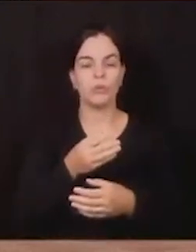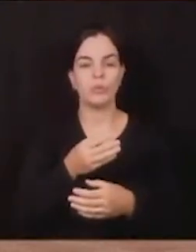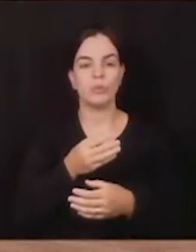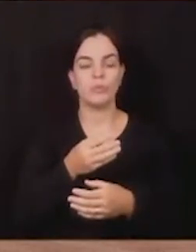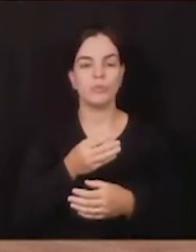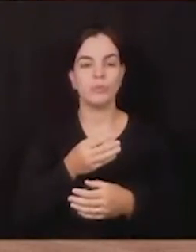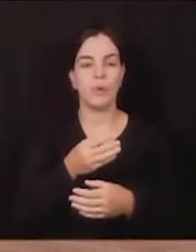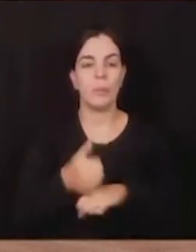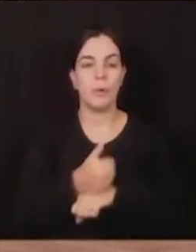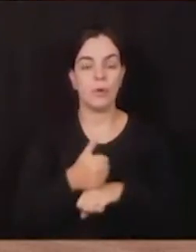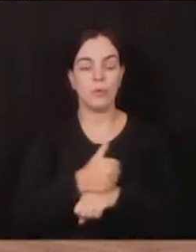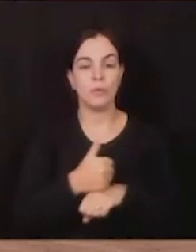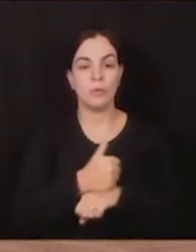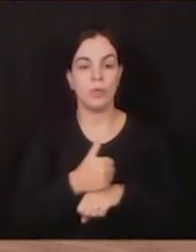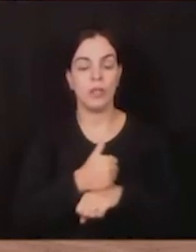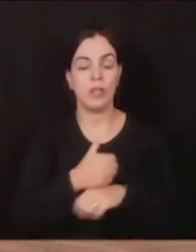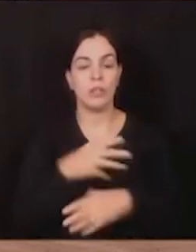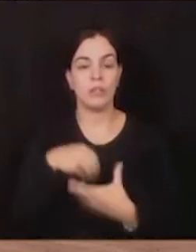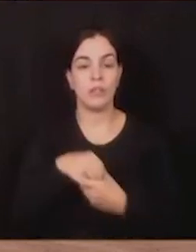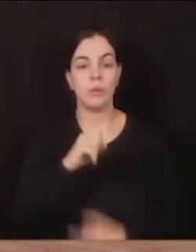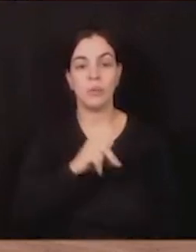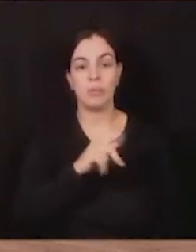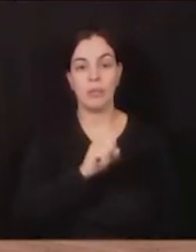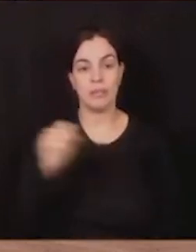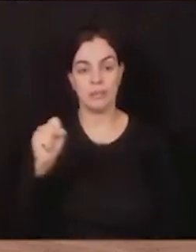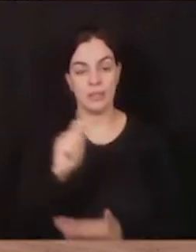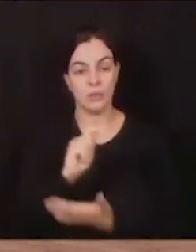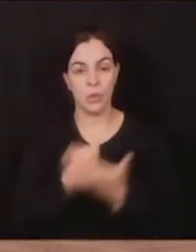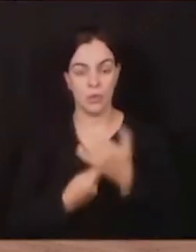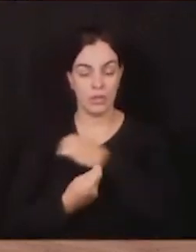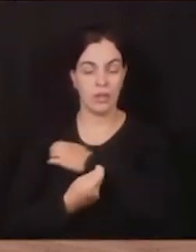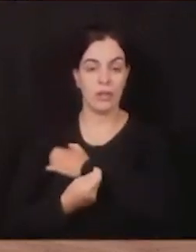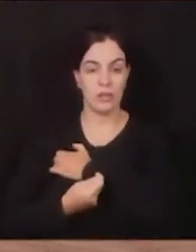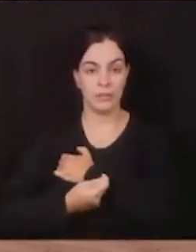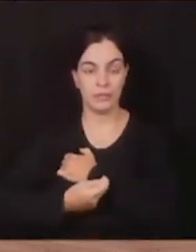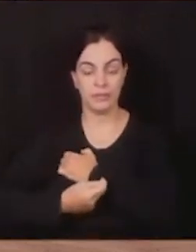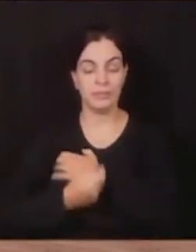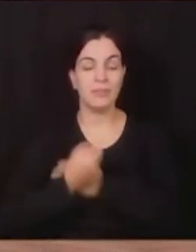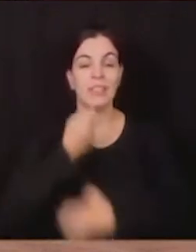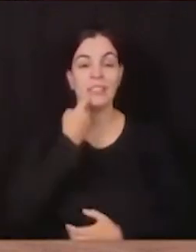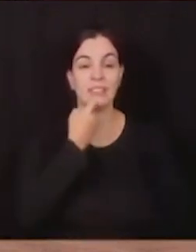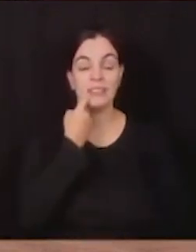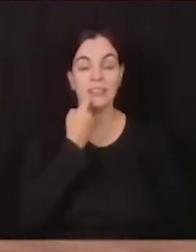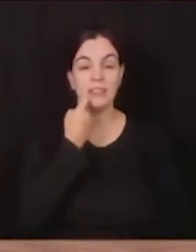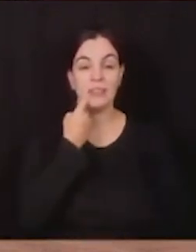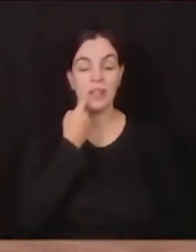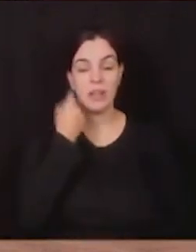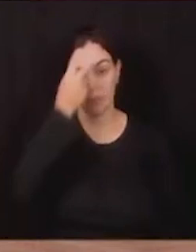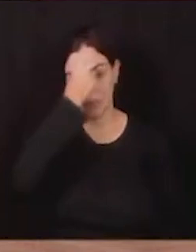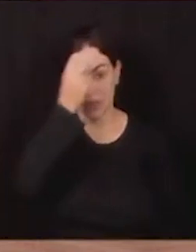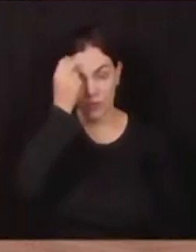para a contratação de PSS desses agentes de apoio educacional. E na sexta-feira, a Prefeitura anunciou